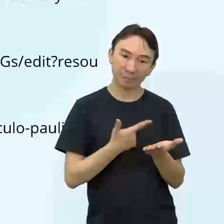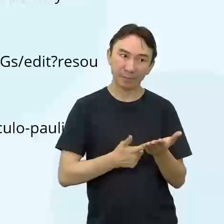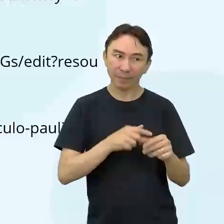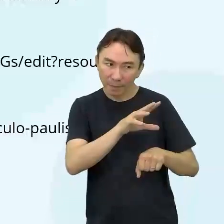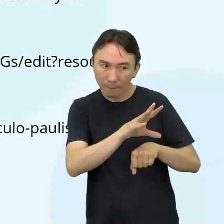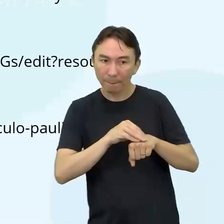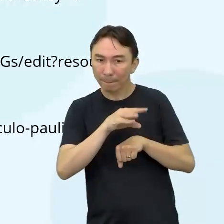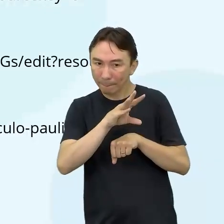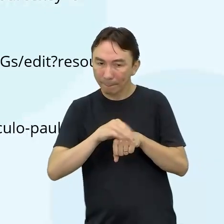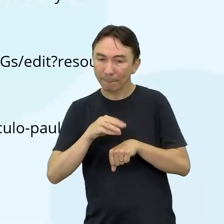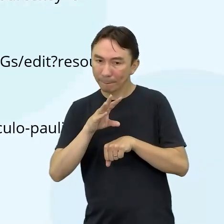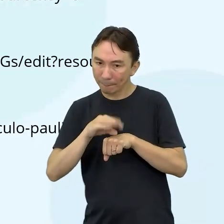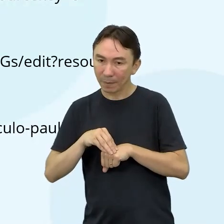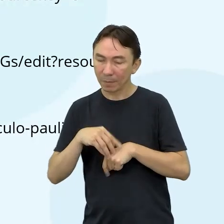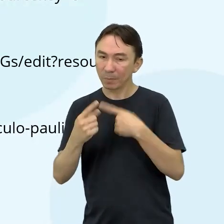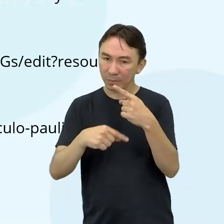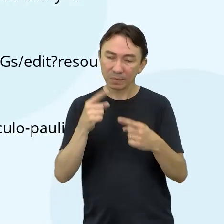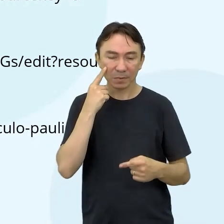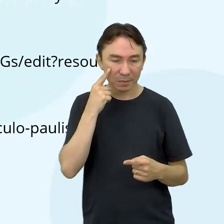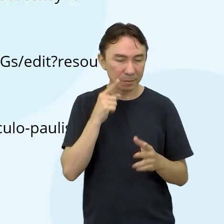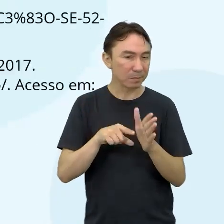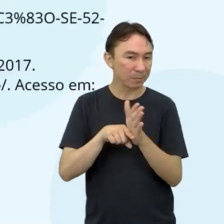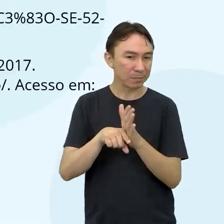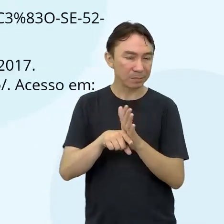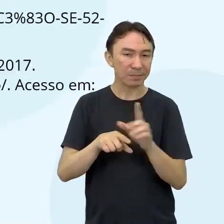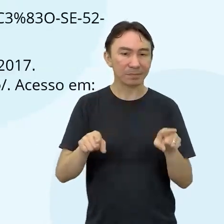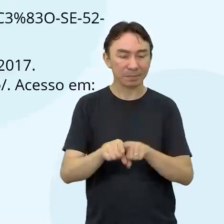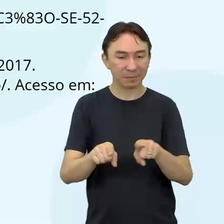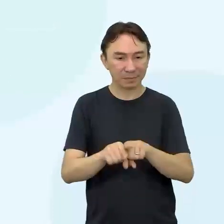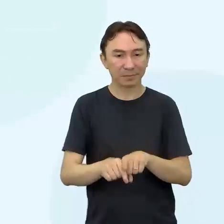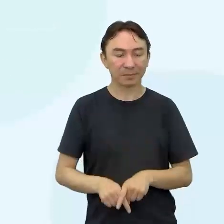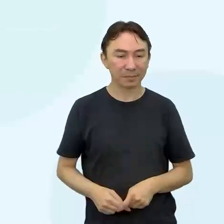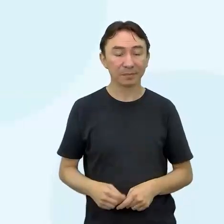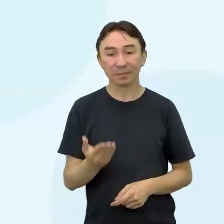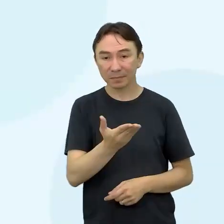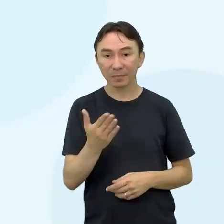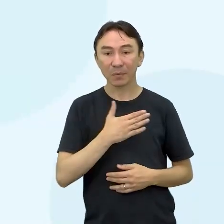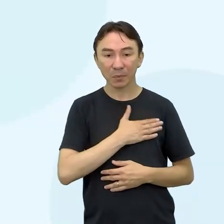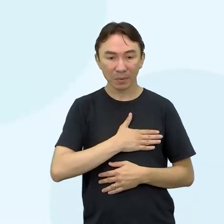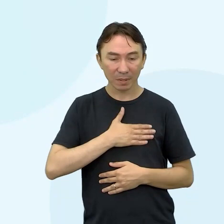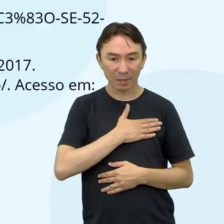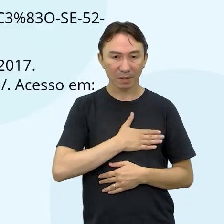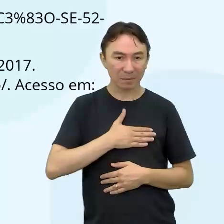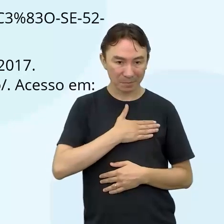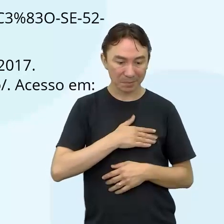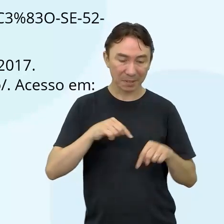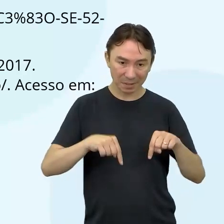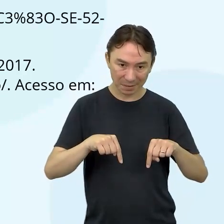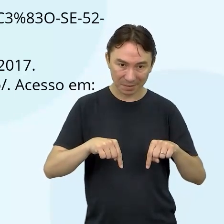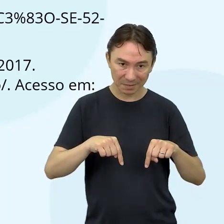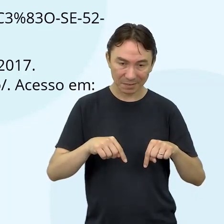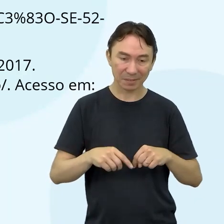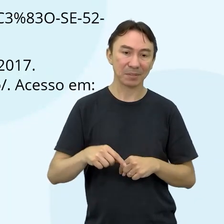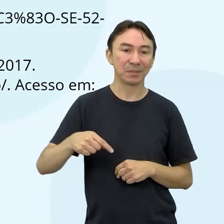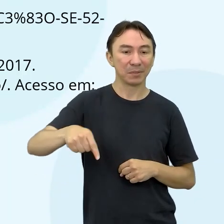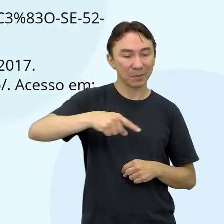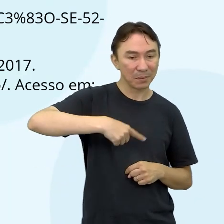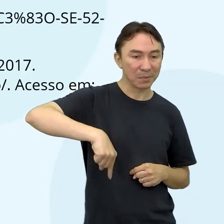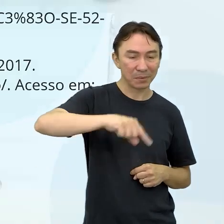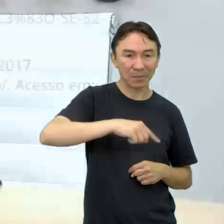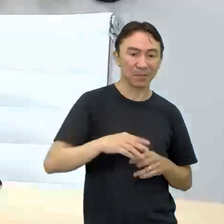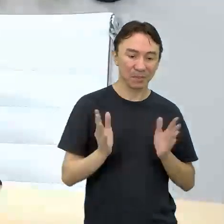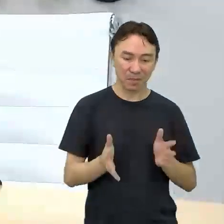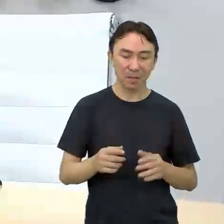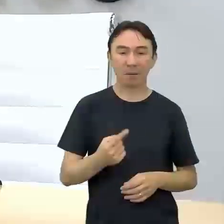vocês darem uma olhadinha também depois. É isso, espero que vocês tenham gostado aqui dessa formação, né? A gente está, então, a primeira parte